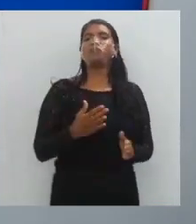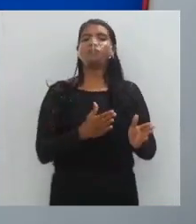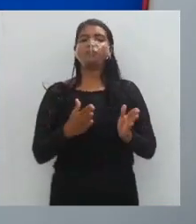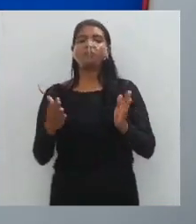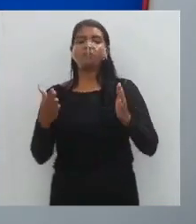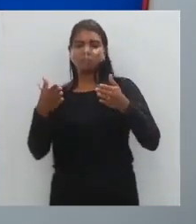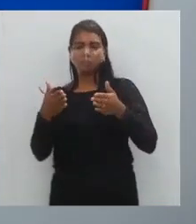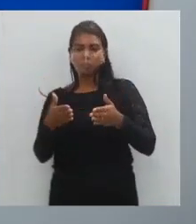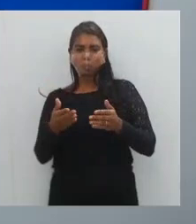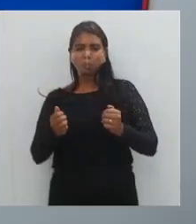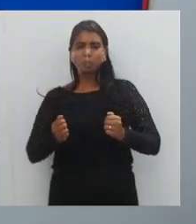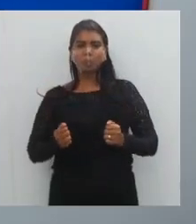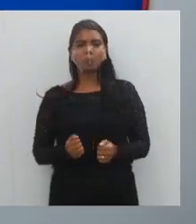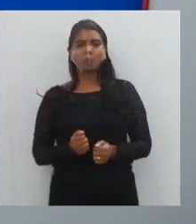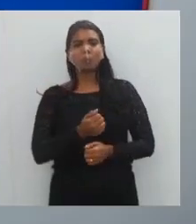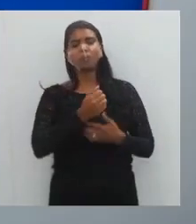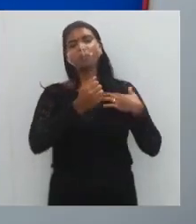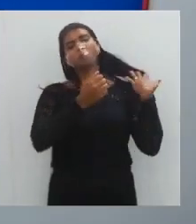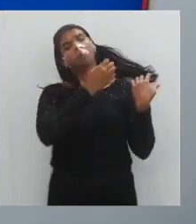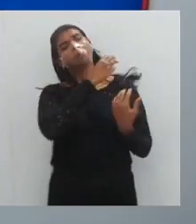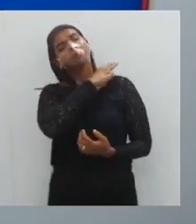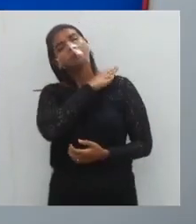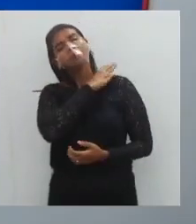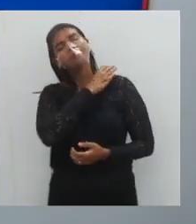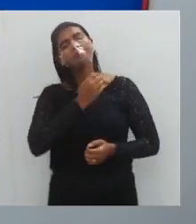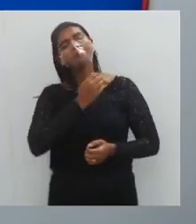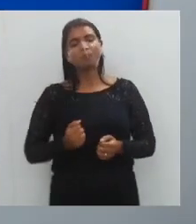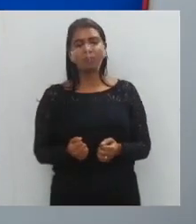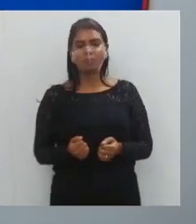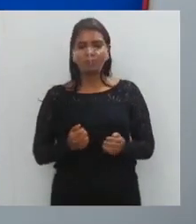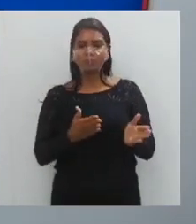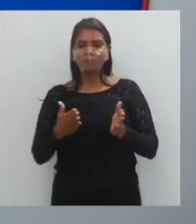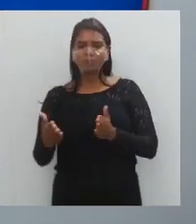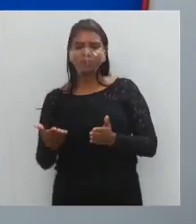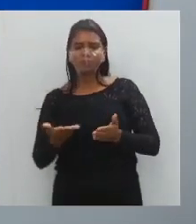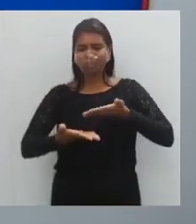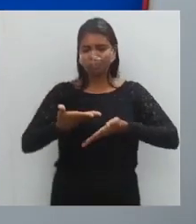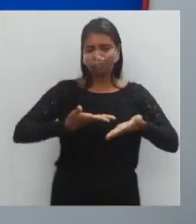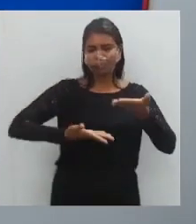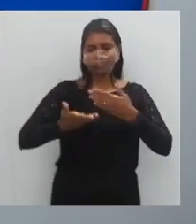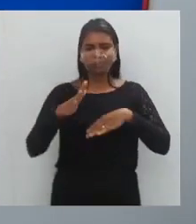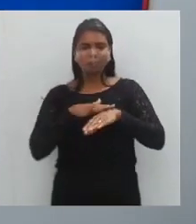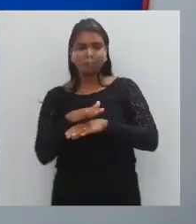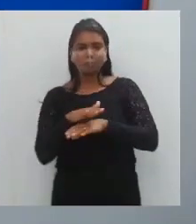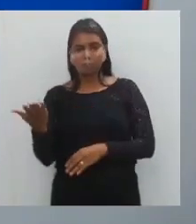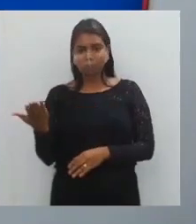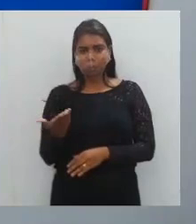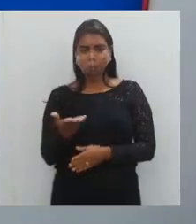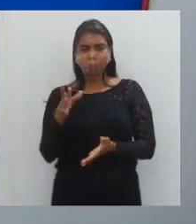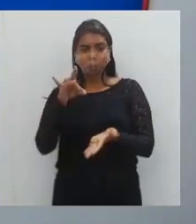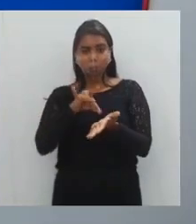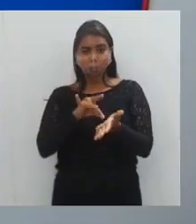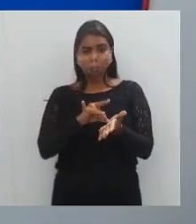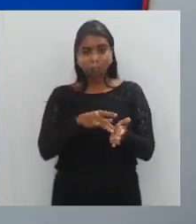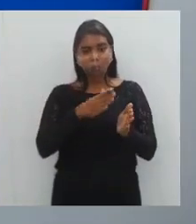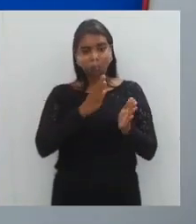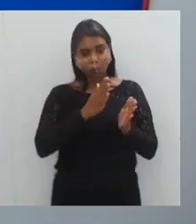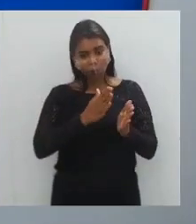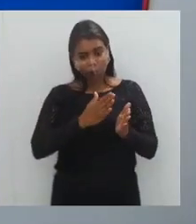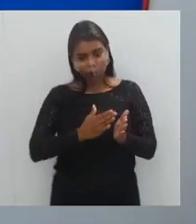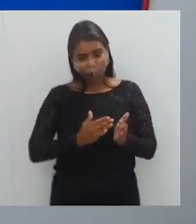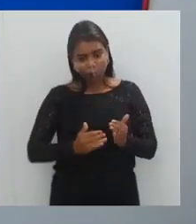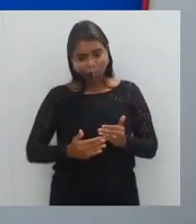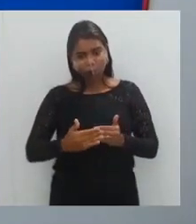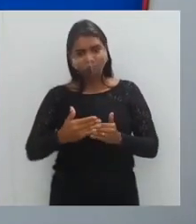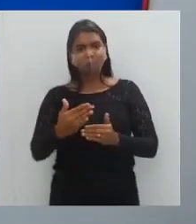voltada para a terceira série do ensino médio. E a nossa conversa, na verdade, é a continuação